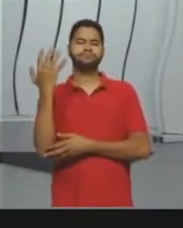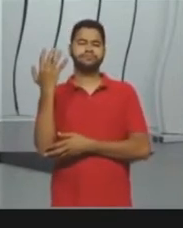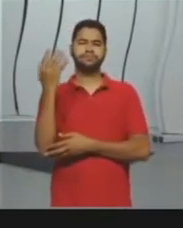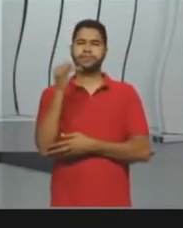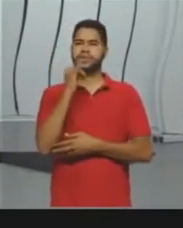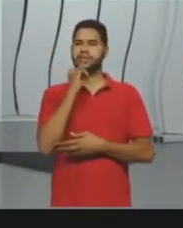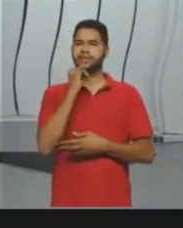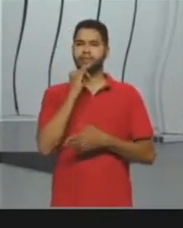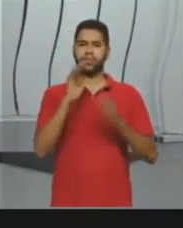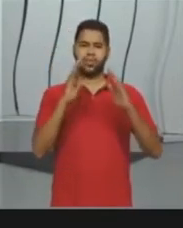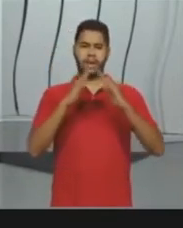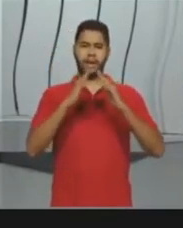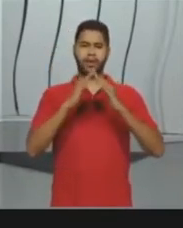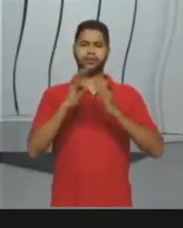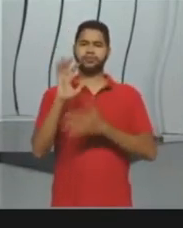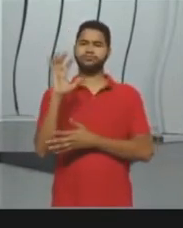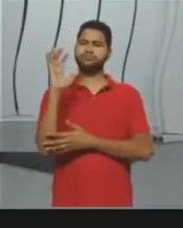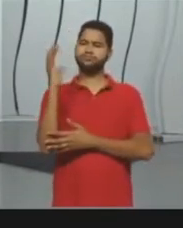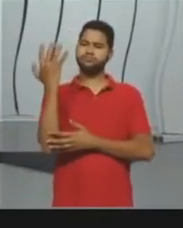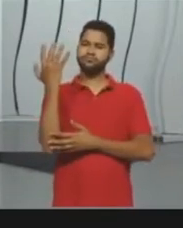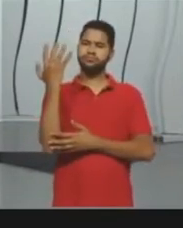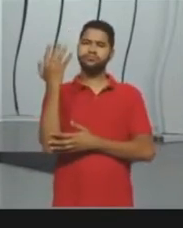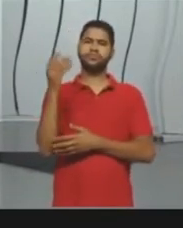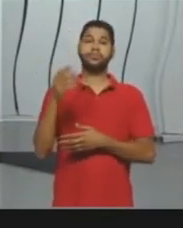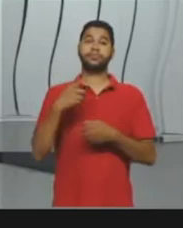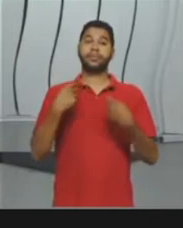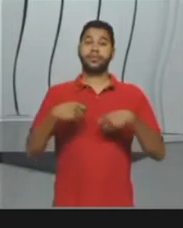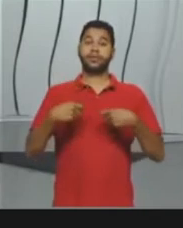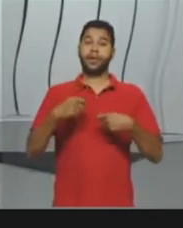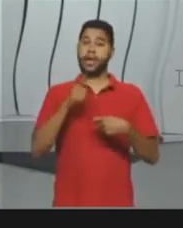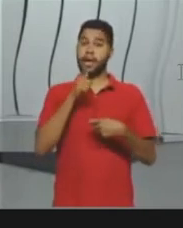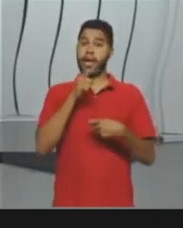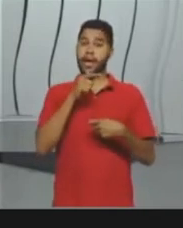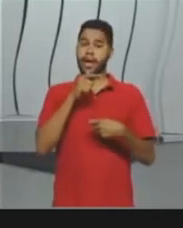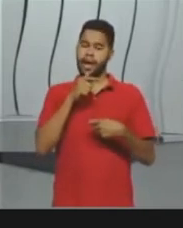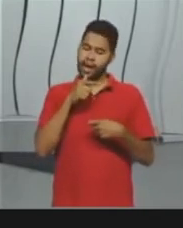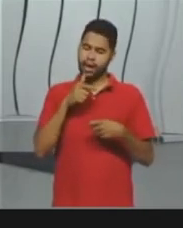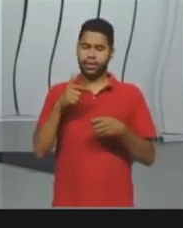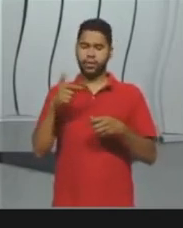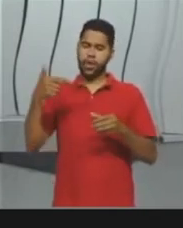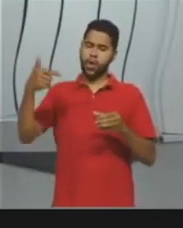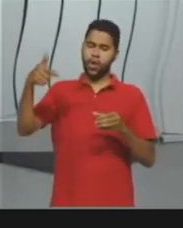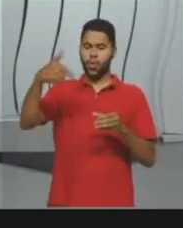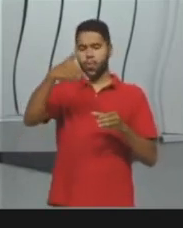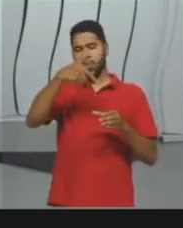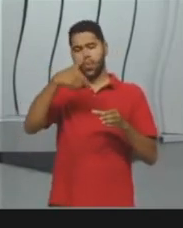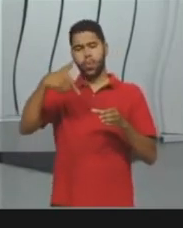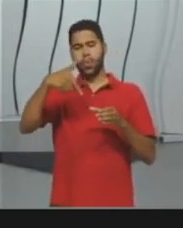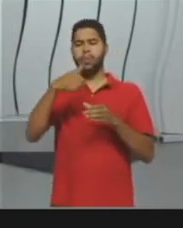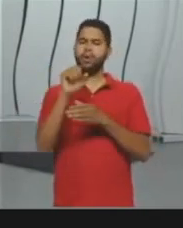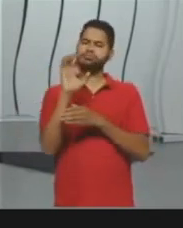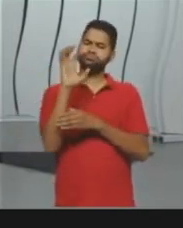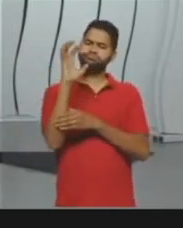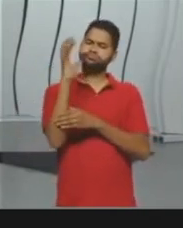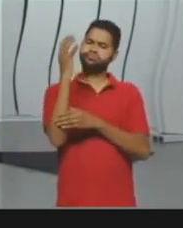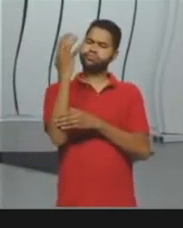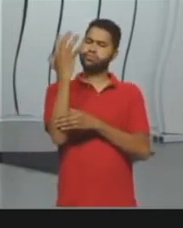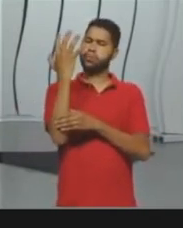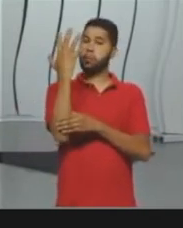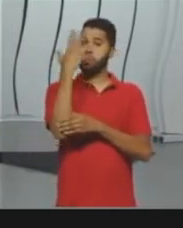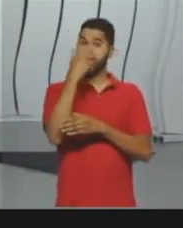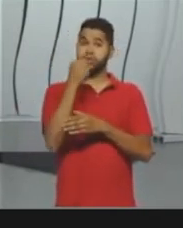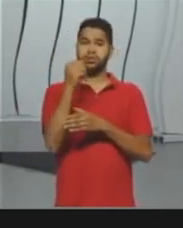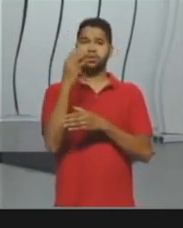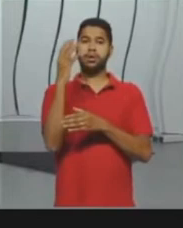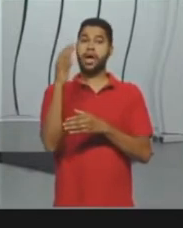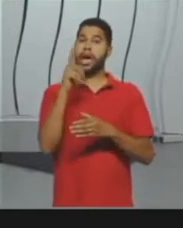uma planta em casa, a gente precisa de ficar aguando a planta, não é verdade? Se não colocar água, ela vai morrer. Bom,